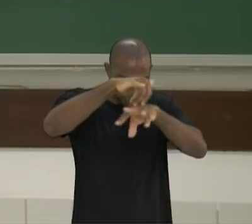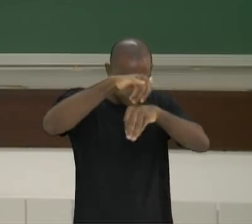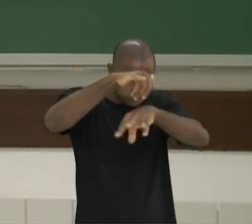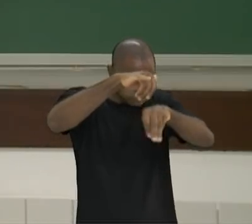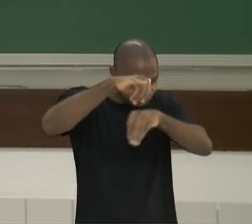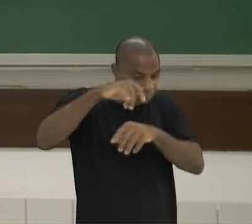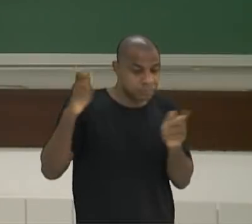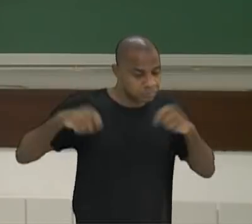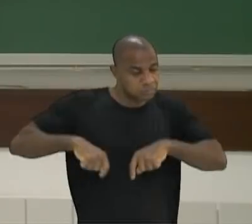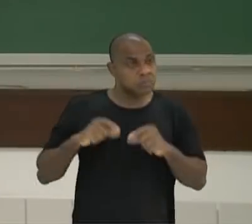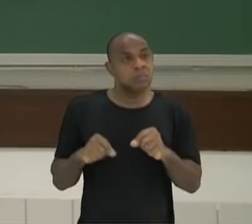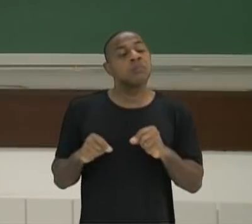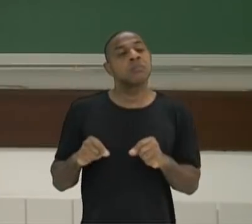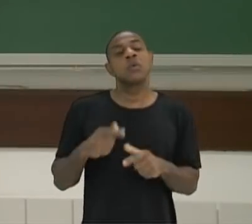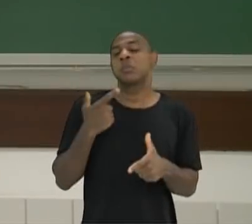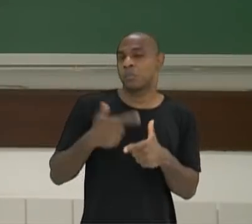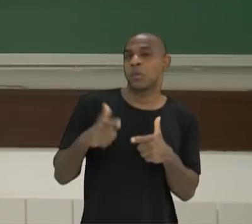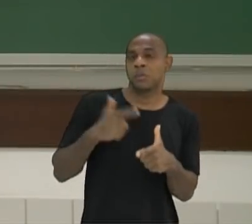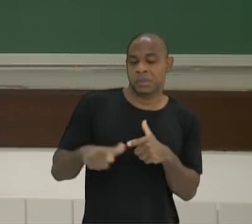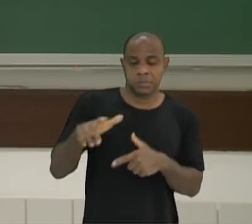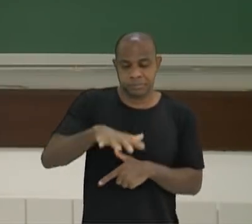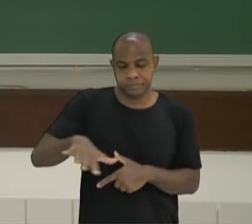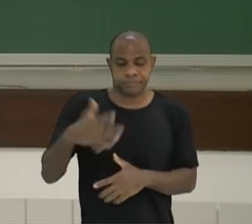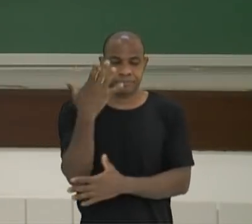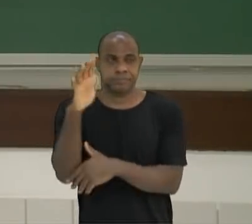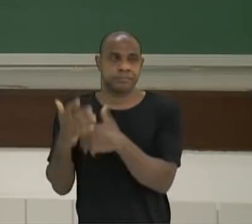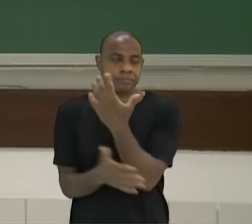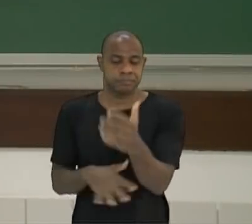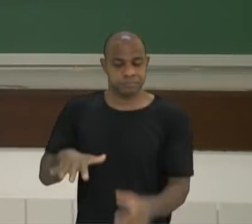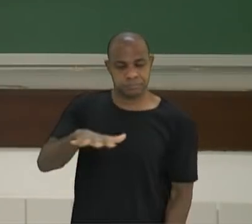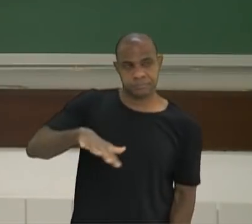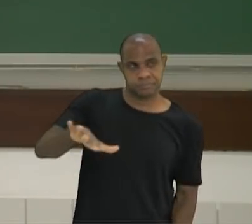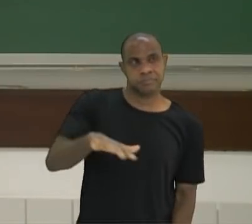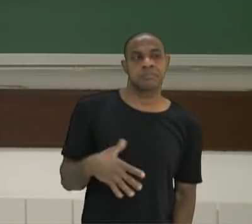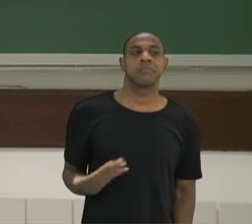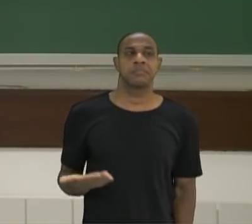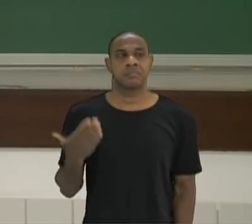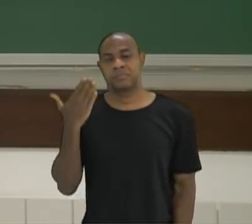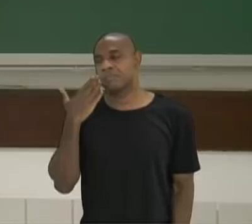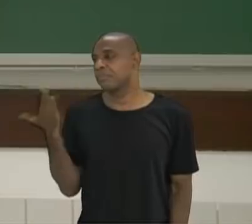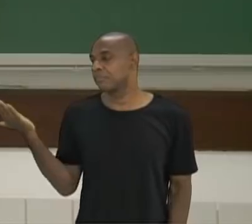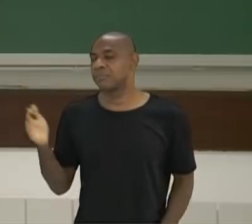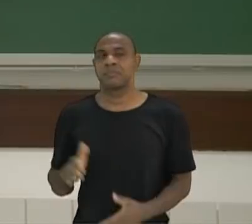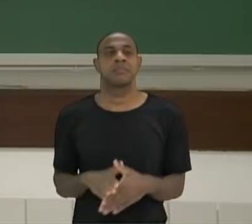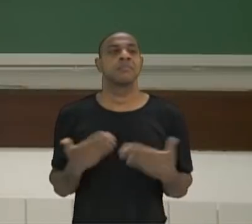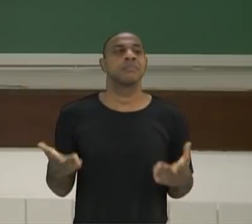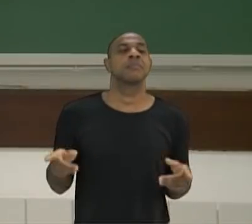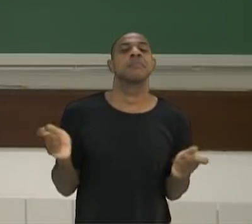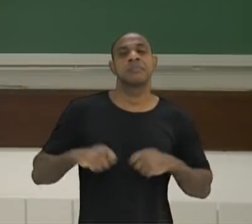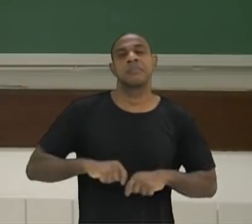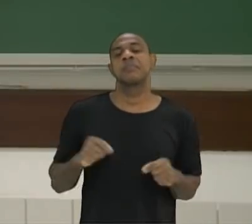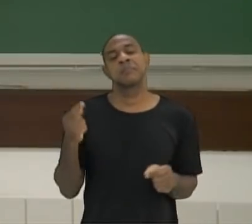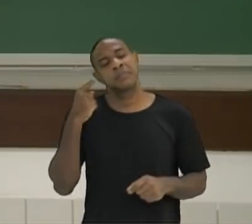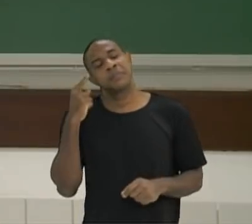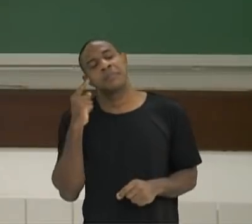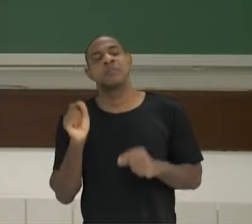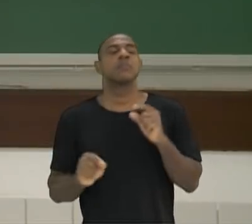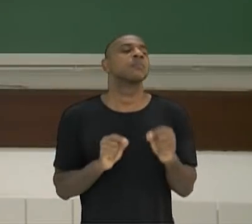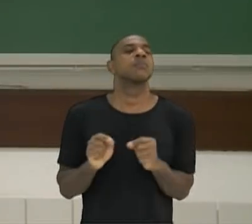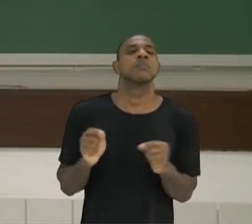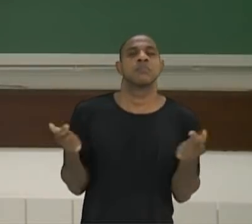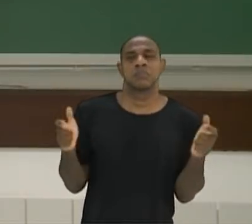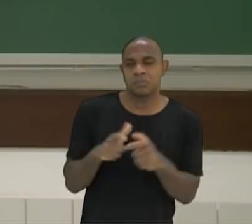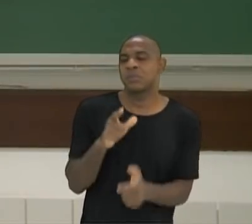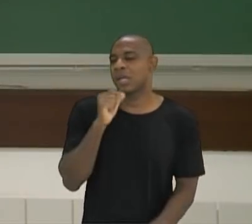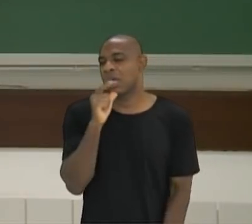possível identificar os impactos naquela região. Eu dei o exemplo aqui da análise de uma bacia hidrográfica. Então, a gente poderia pensar aqui a diminuição